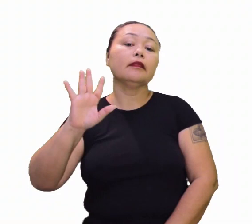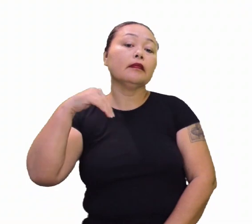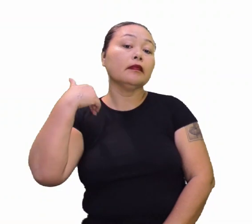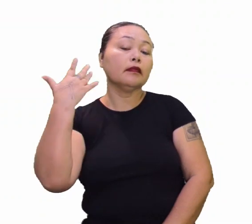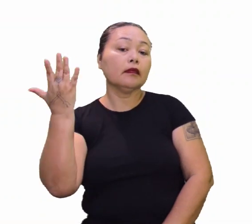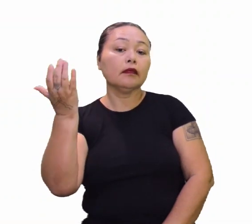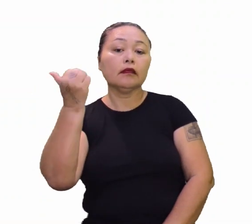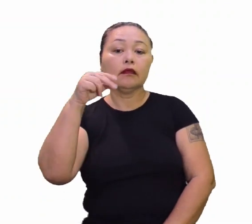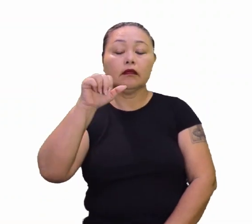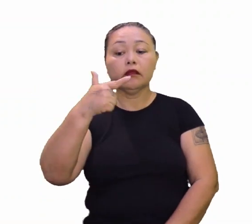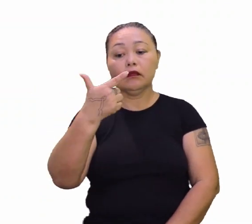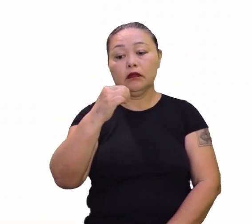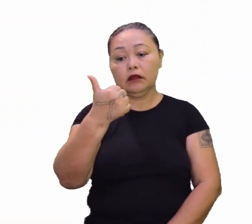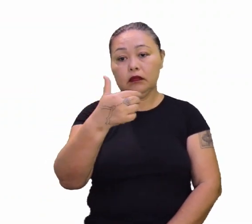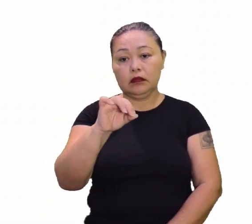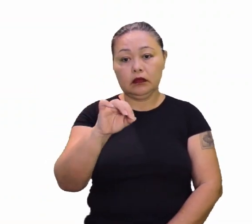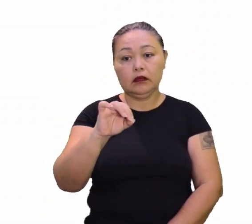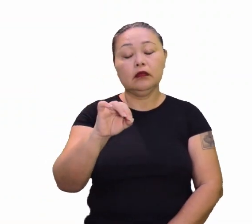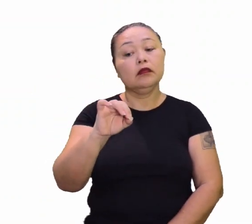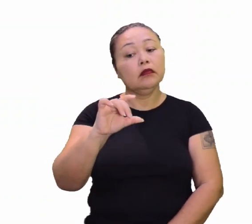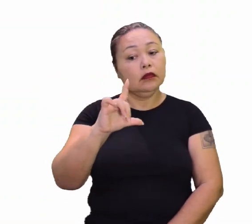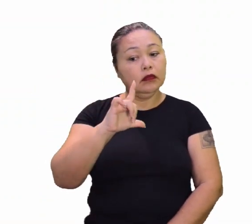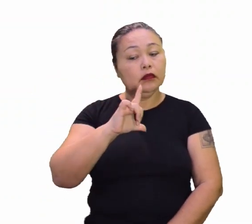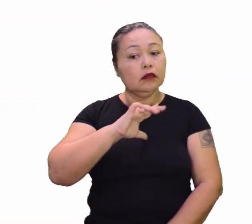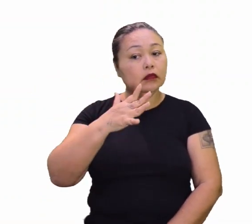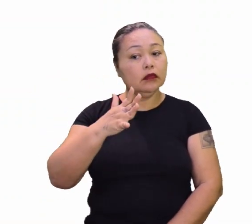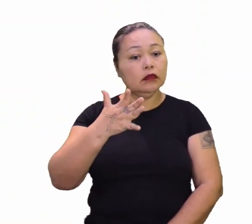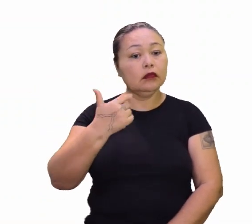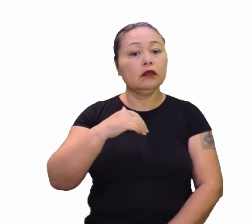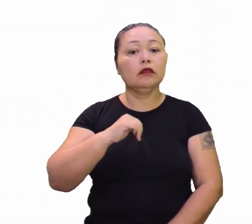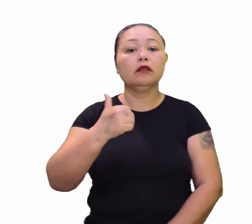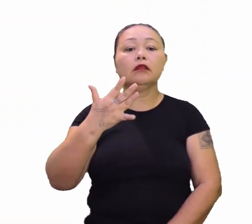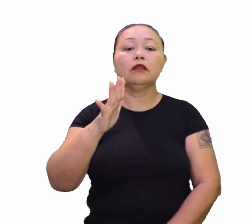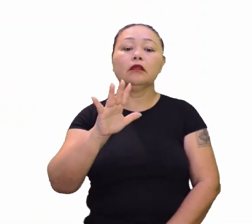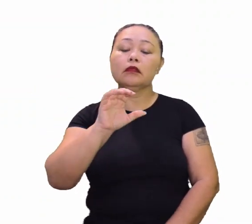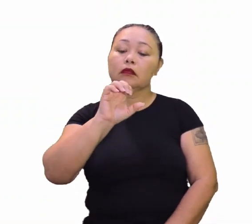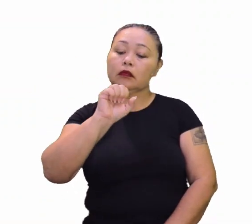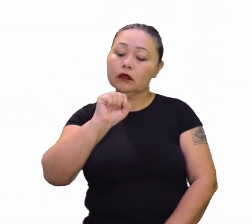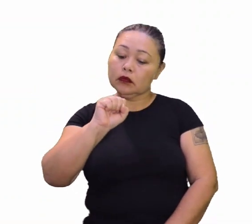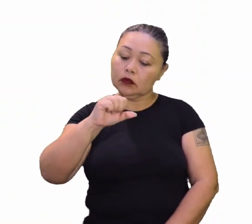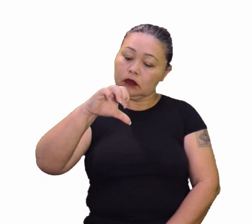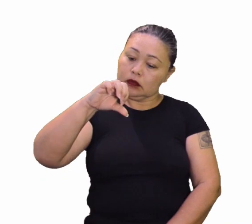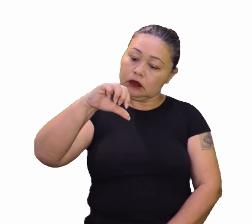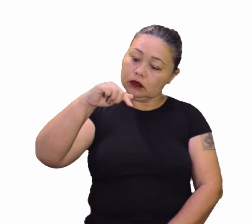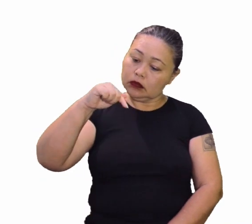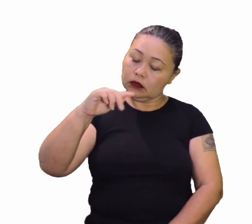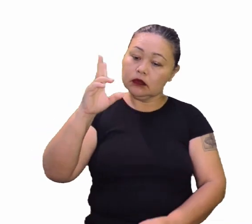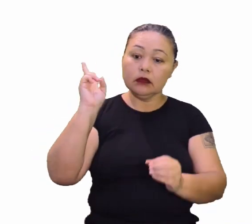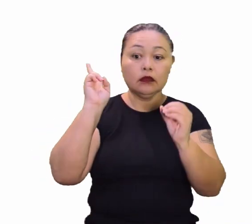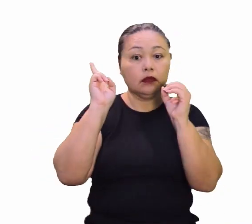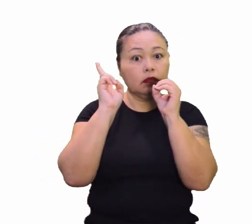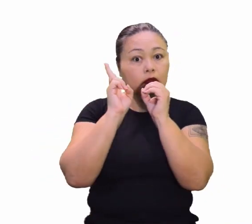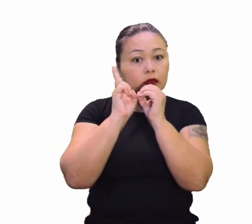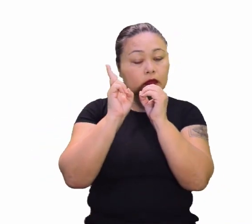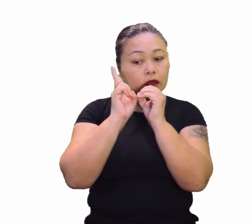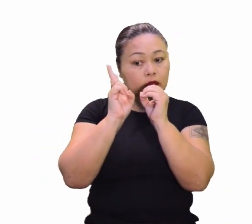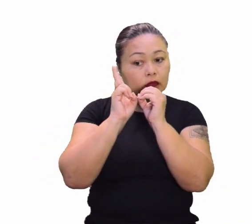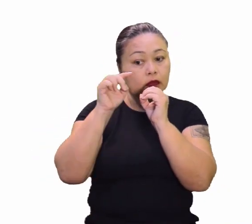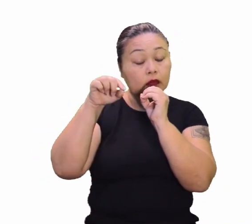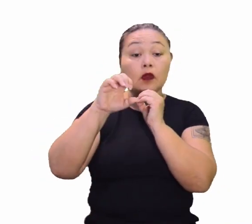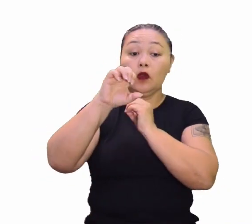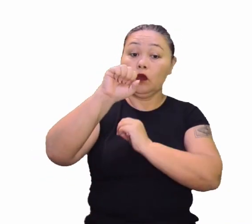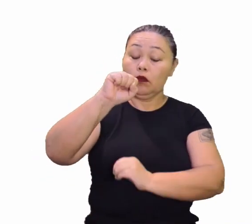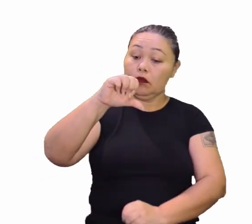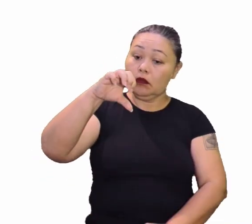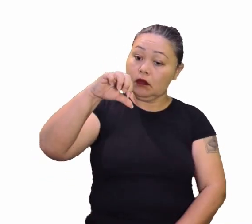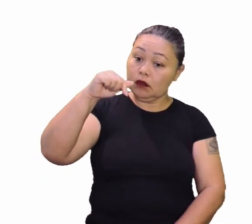Então, de acordo com o censo de 2010, existe aproximadamente 897 mil indígenas no